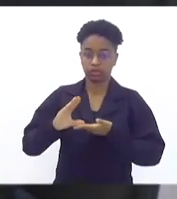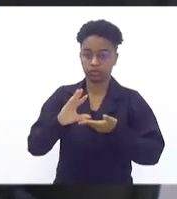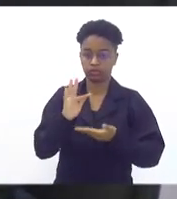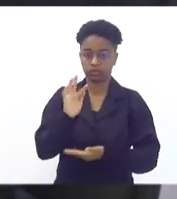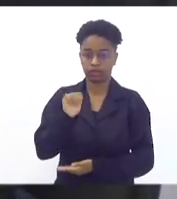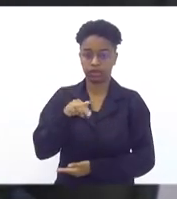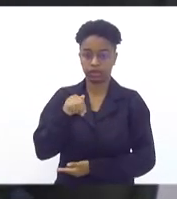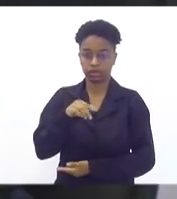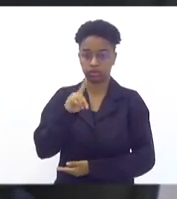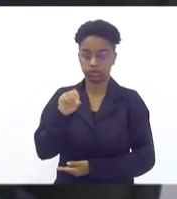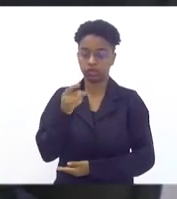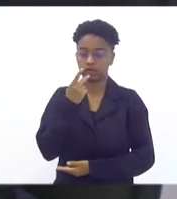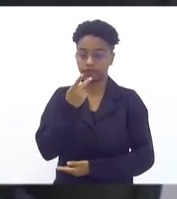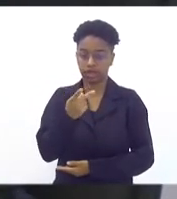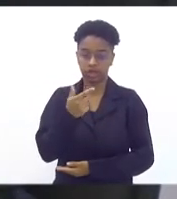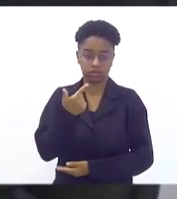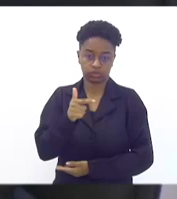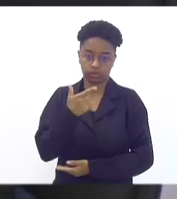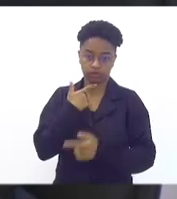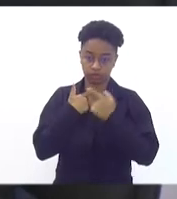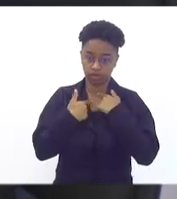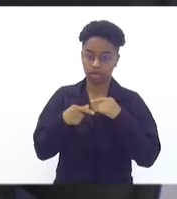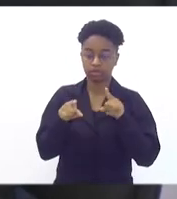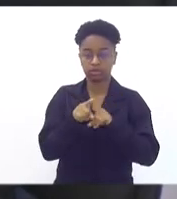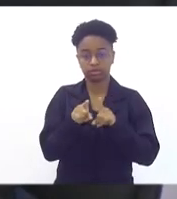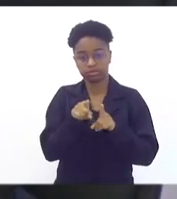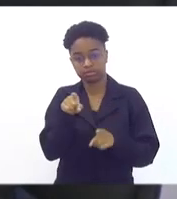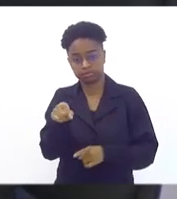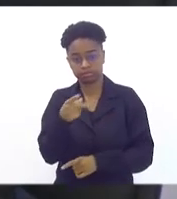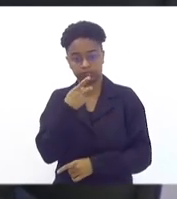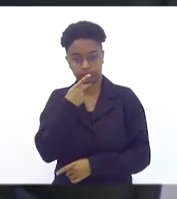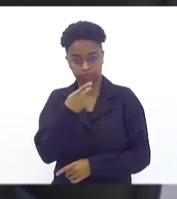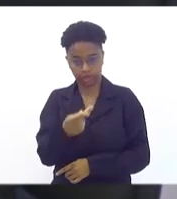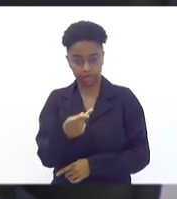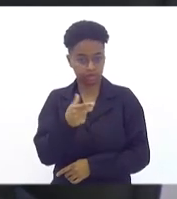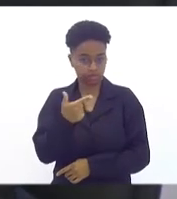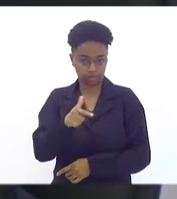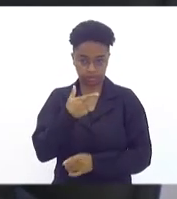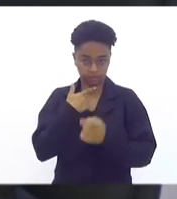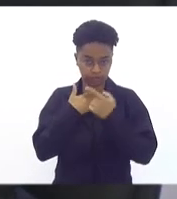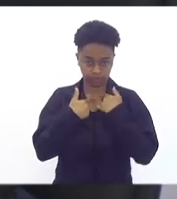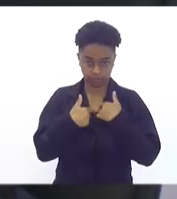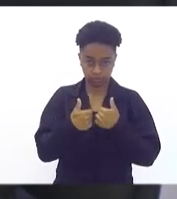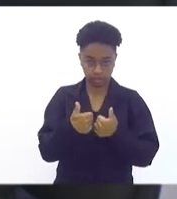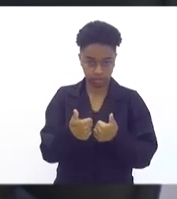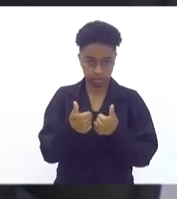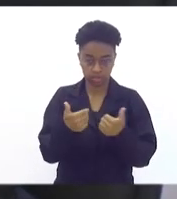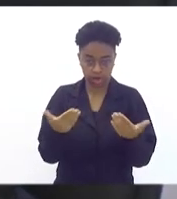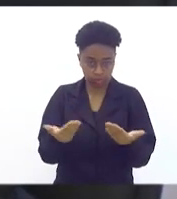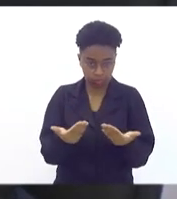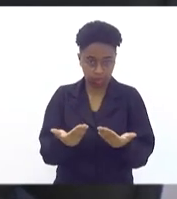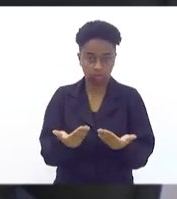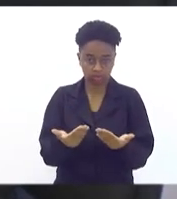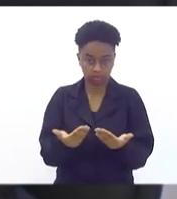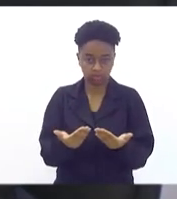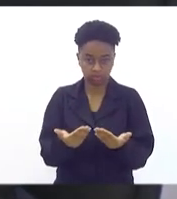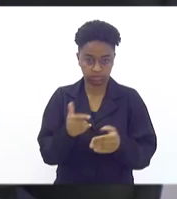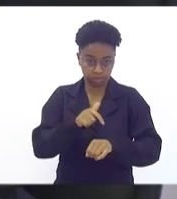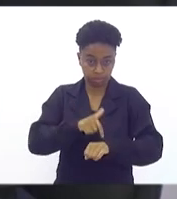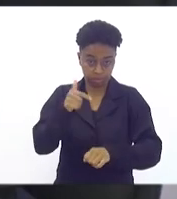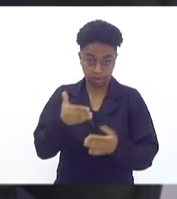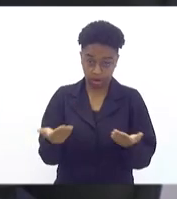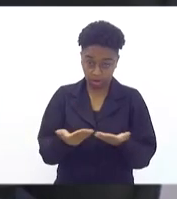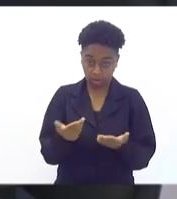é seu desejo assim como vossa excelência também nos traz aqui que não é o seu desejo imediato nesse momento